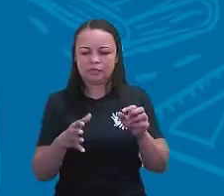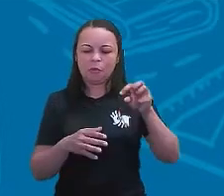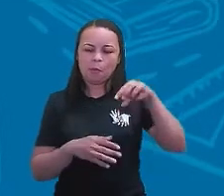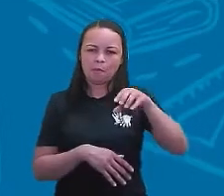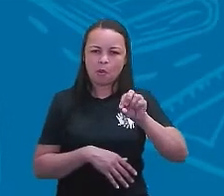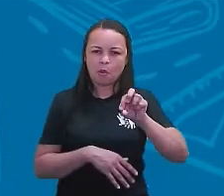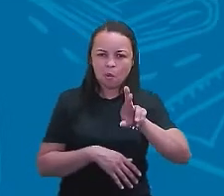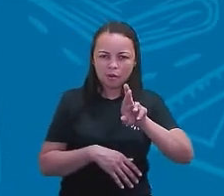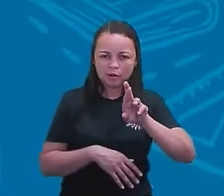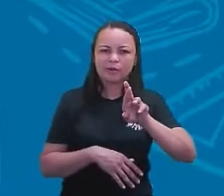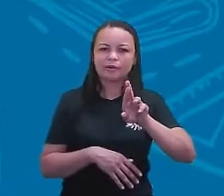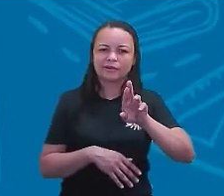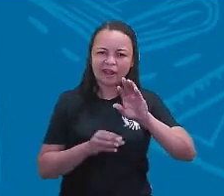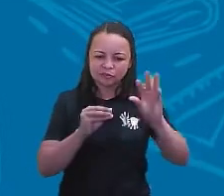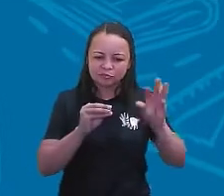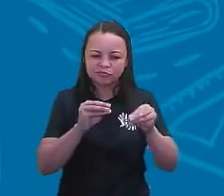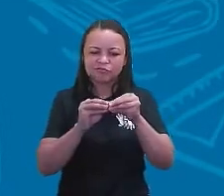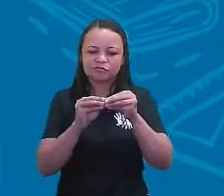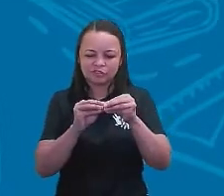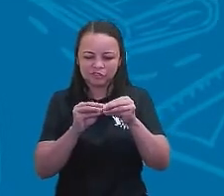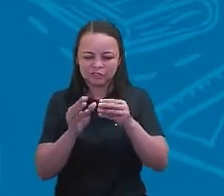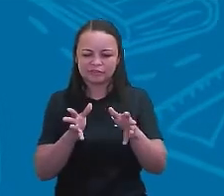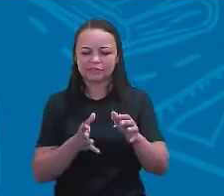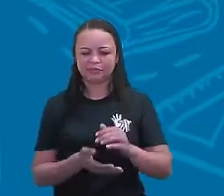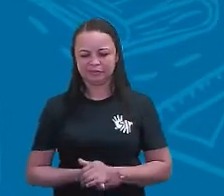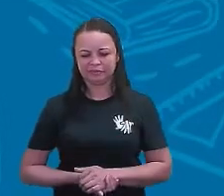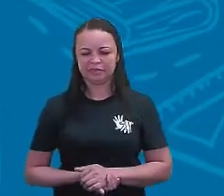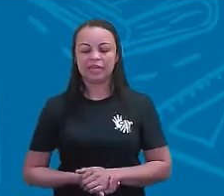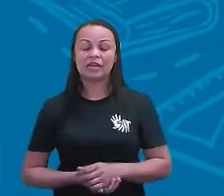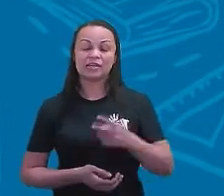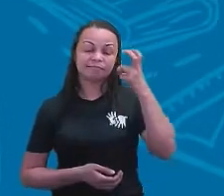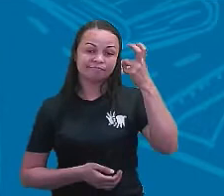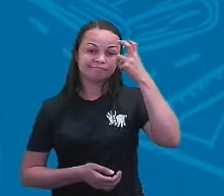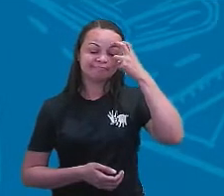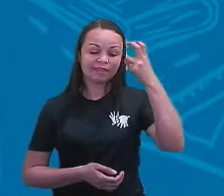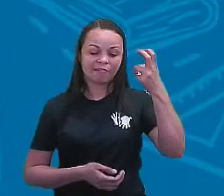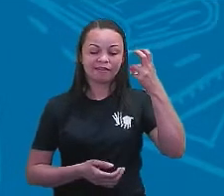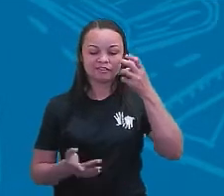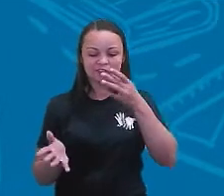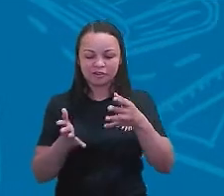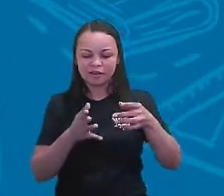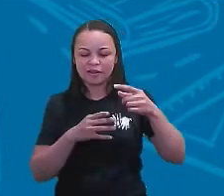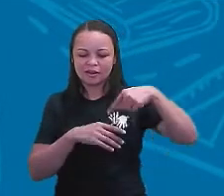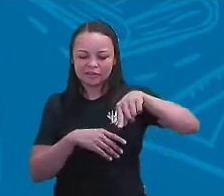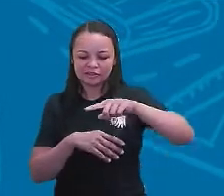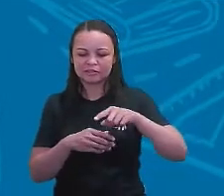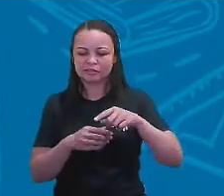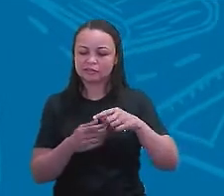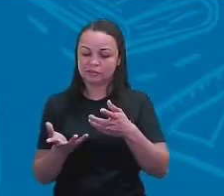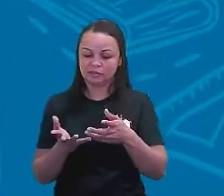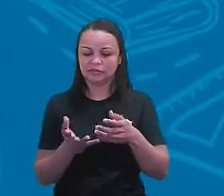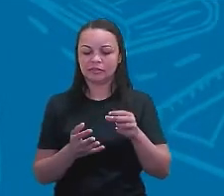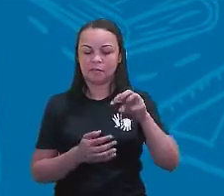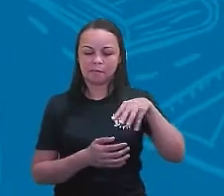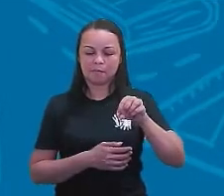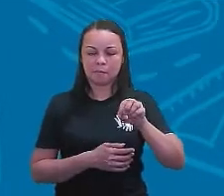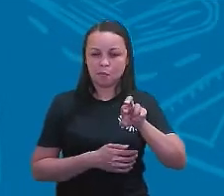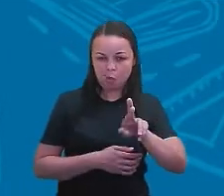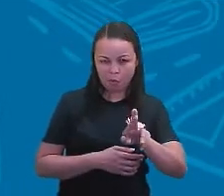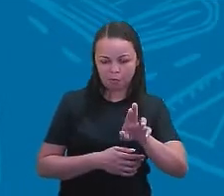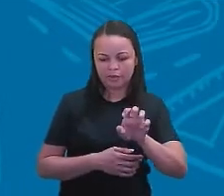Intelligent, more intelligent than. Interesting, para dizer que é mais interessante.